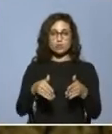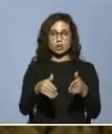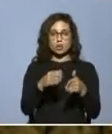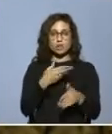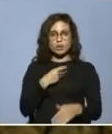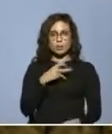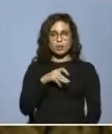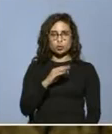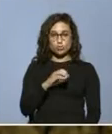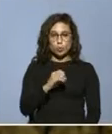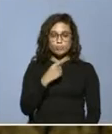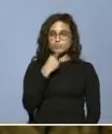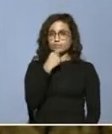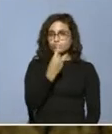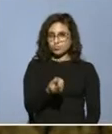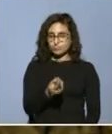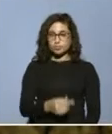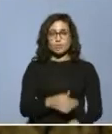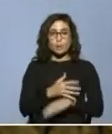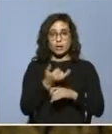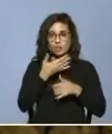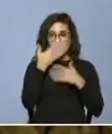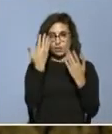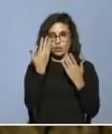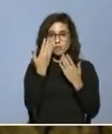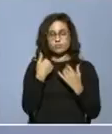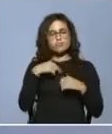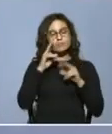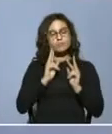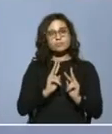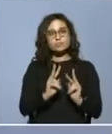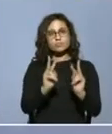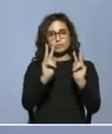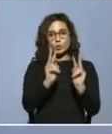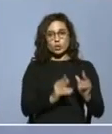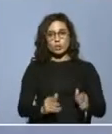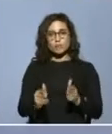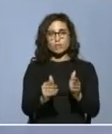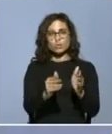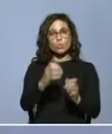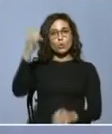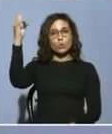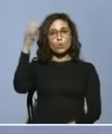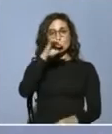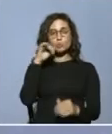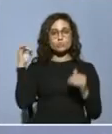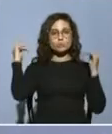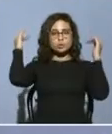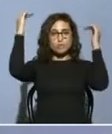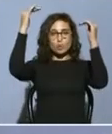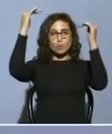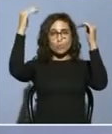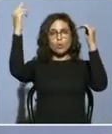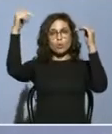afirma: Ao meio-dia vi no caminho uma luz do céu que excedia o esplendor